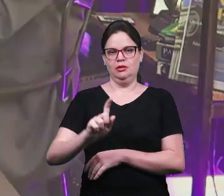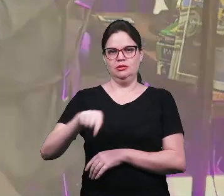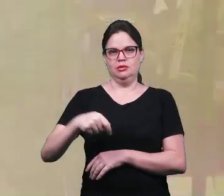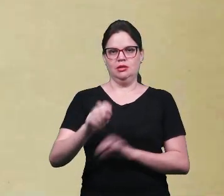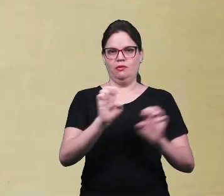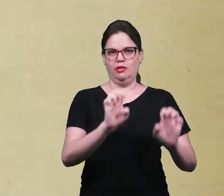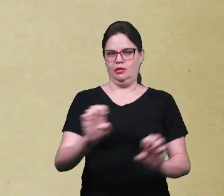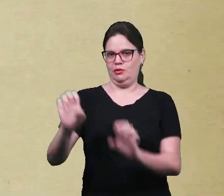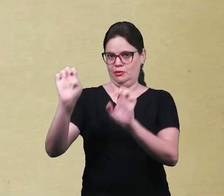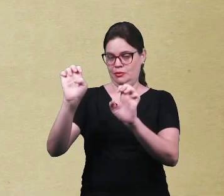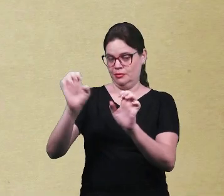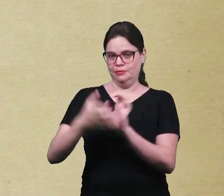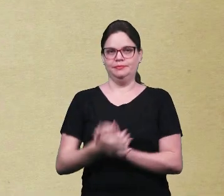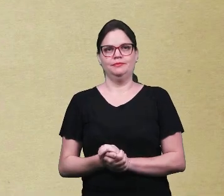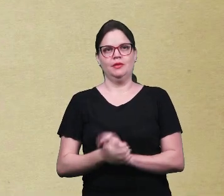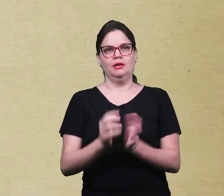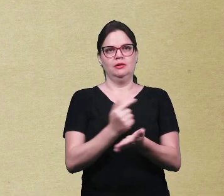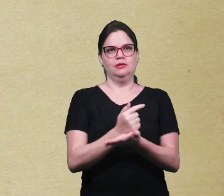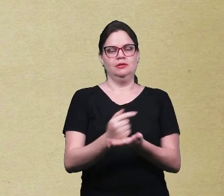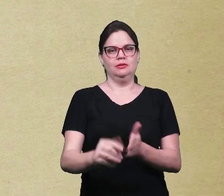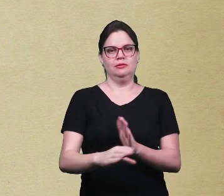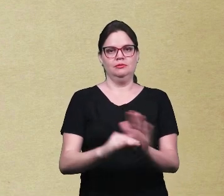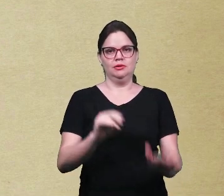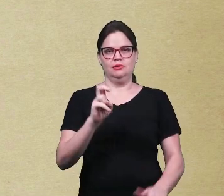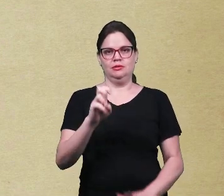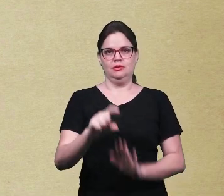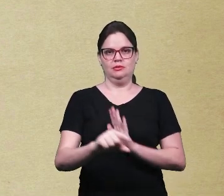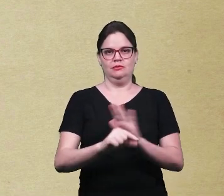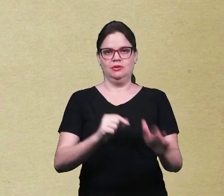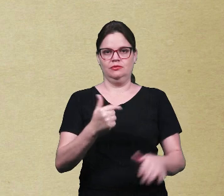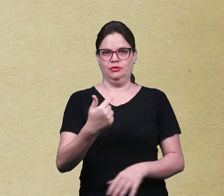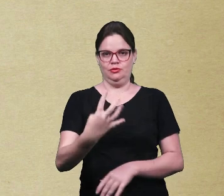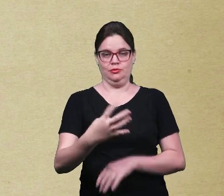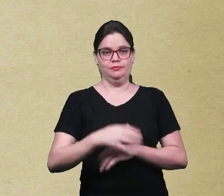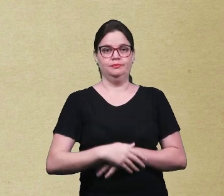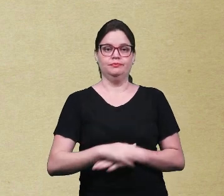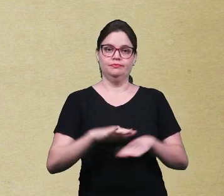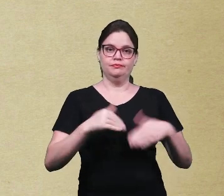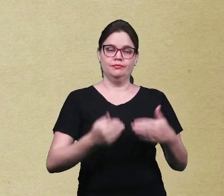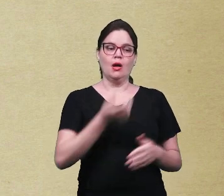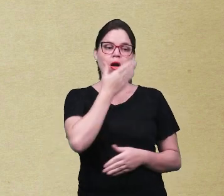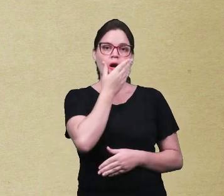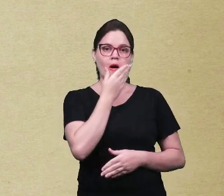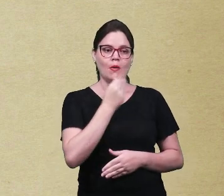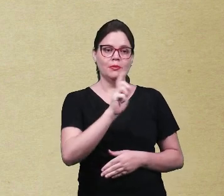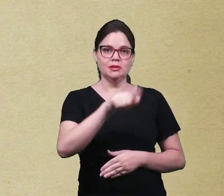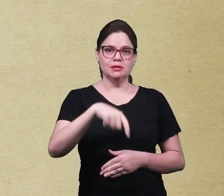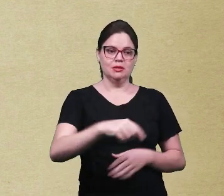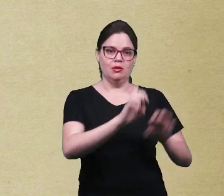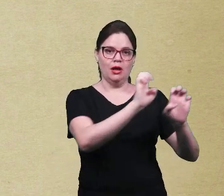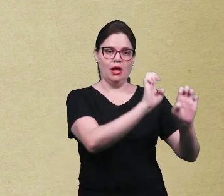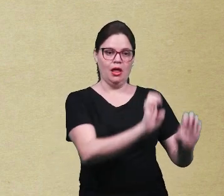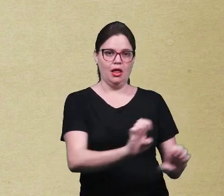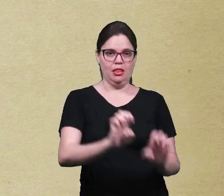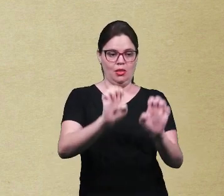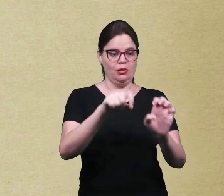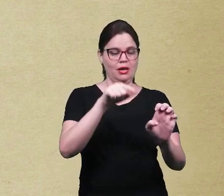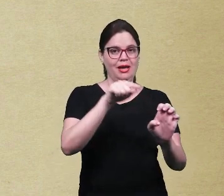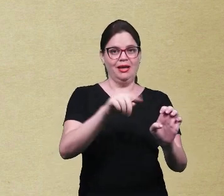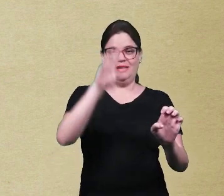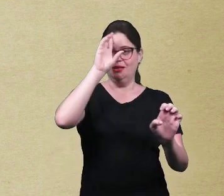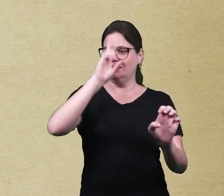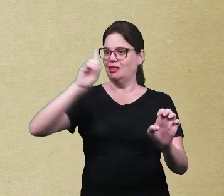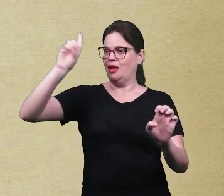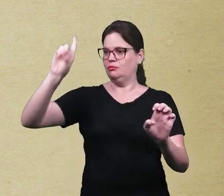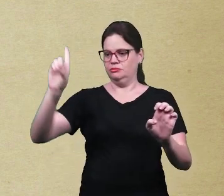5, verso 24, e andou Enoque com Deus e não apareceu mais,